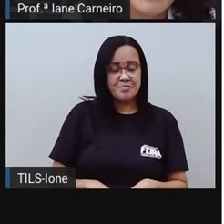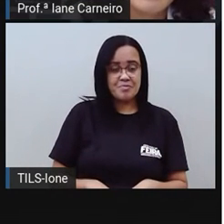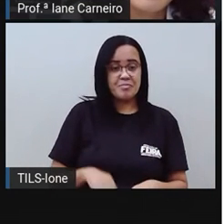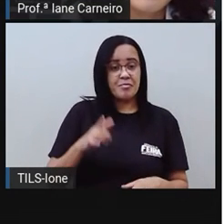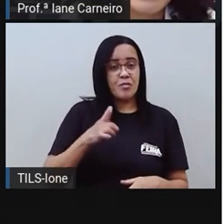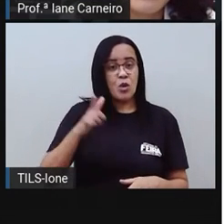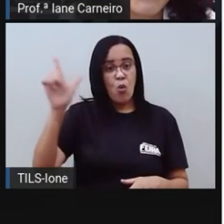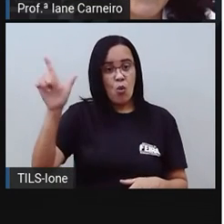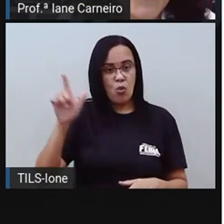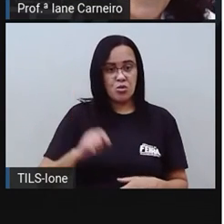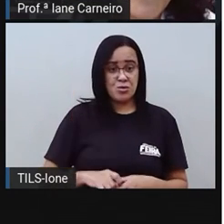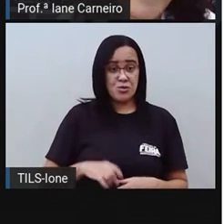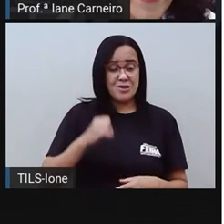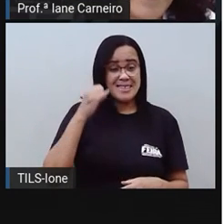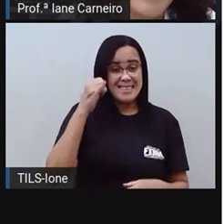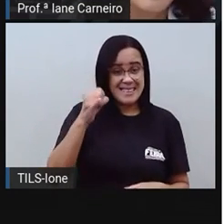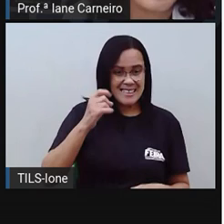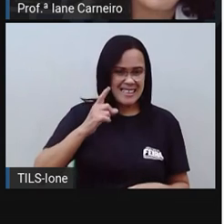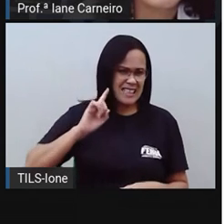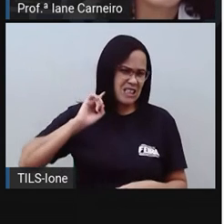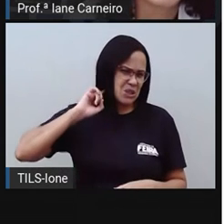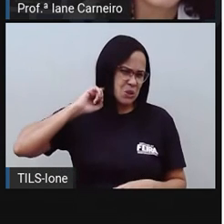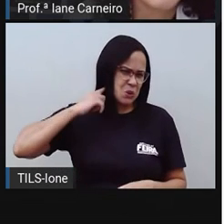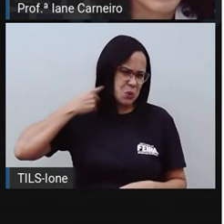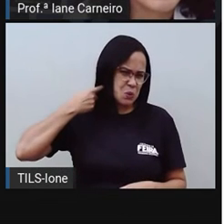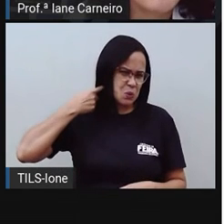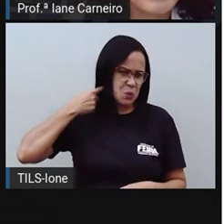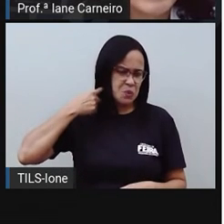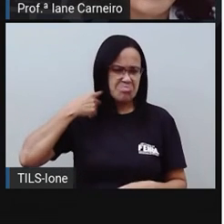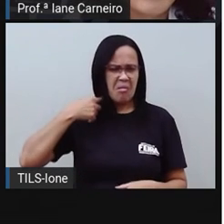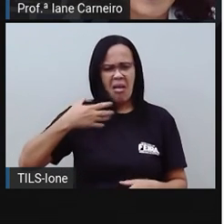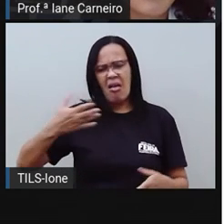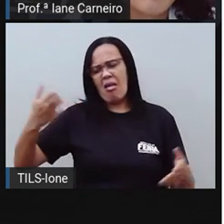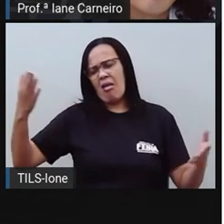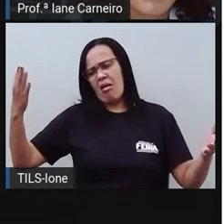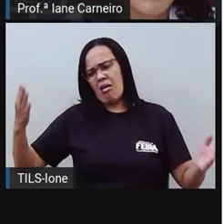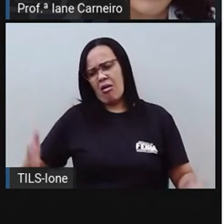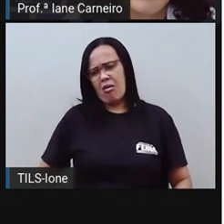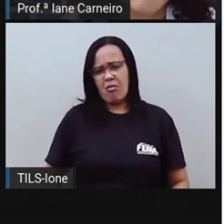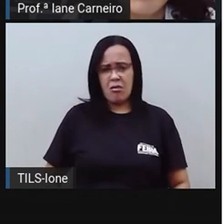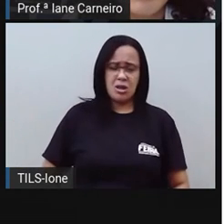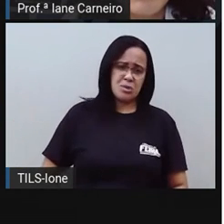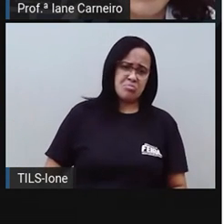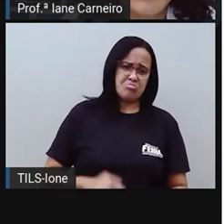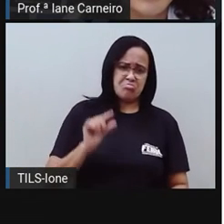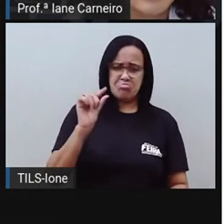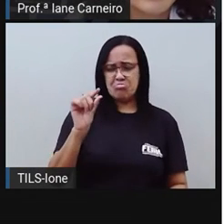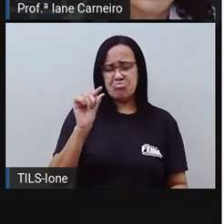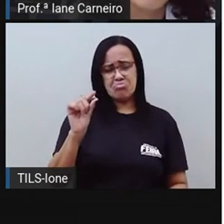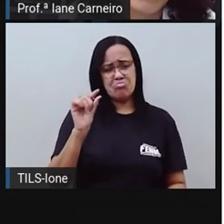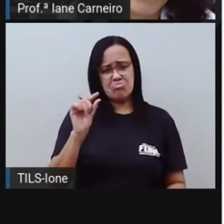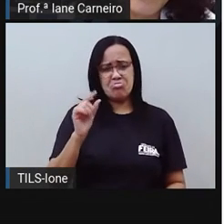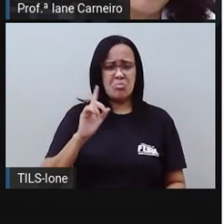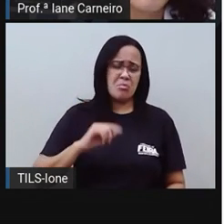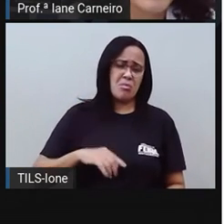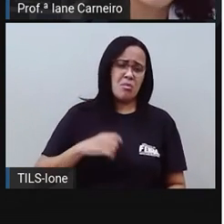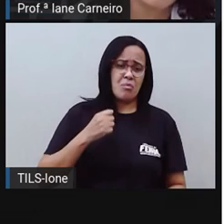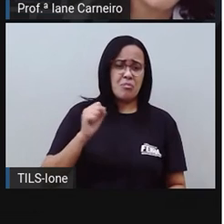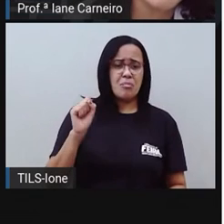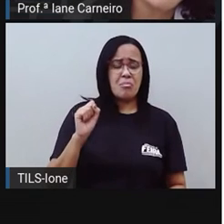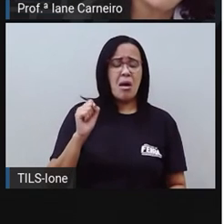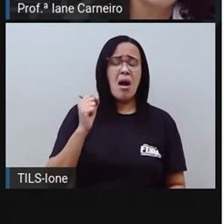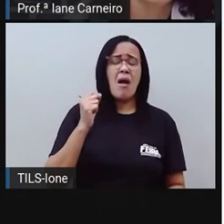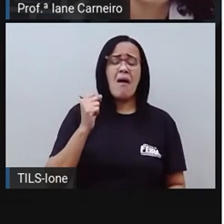Outra coisa, se você sujou, né? Ah, Pro, caiu ali no chão um pouquinho de suco.